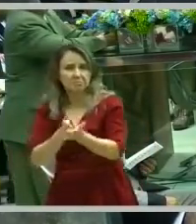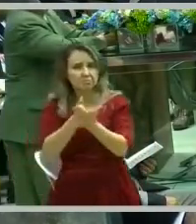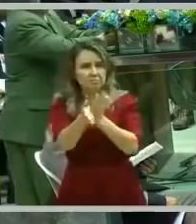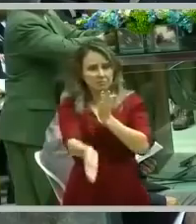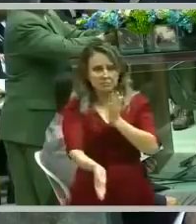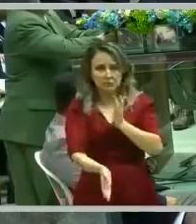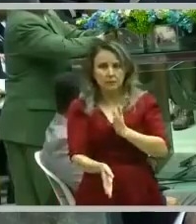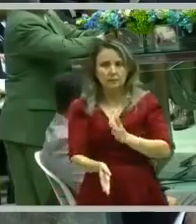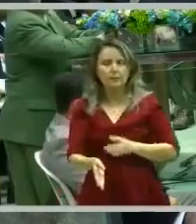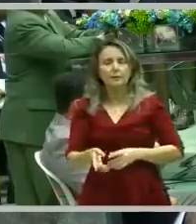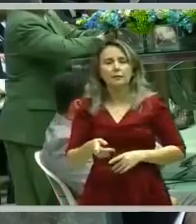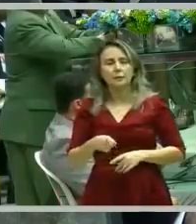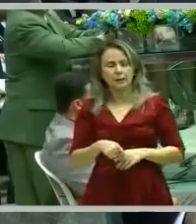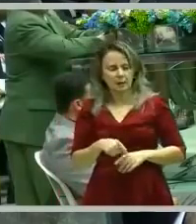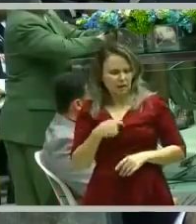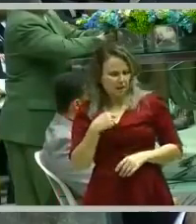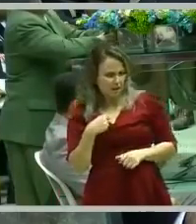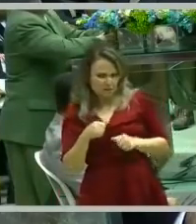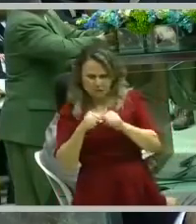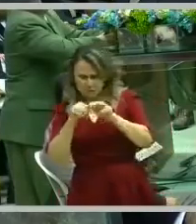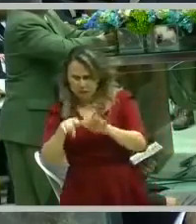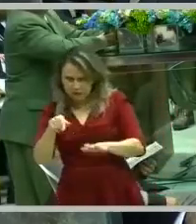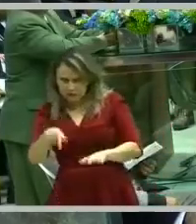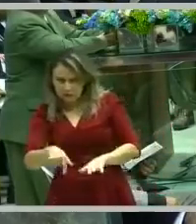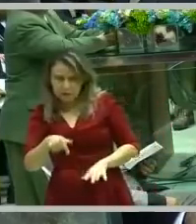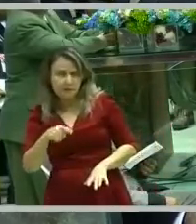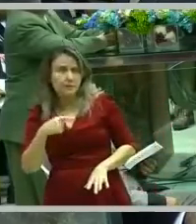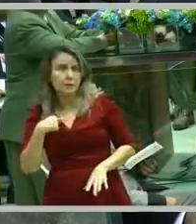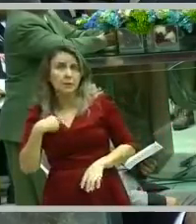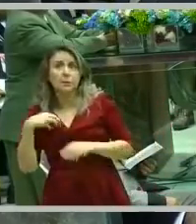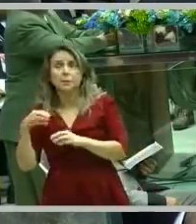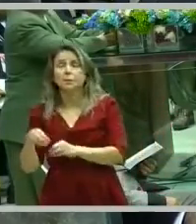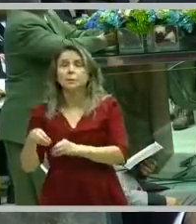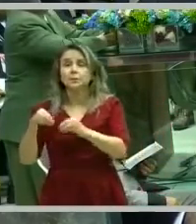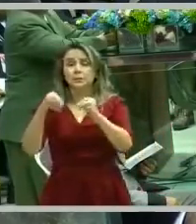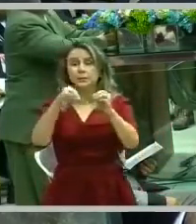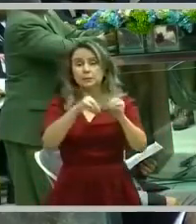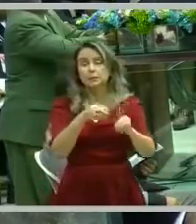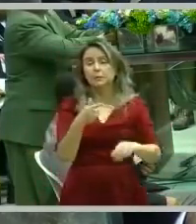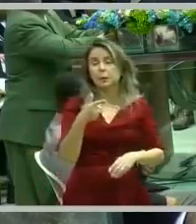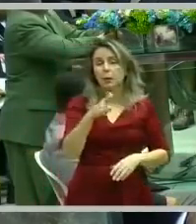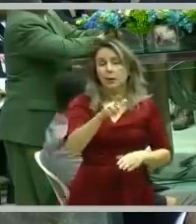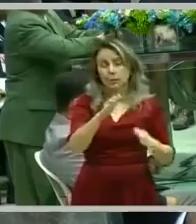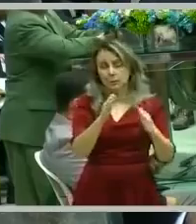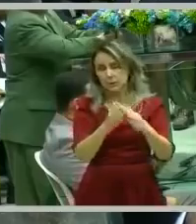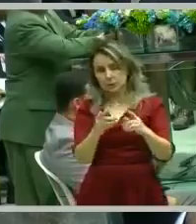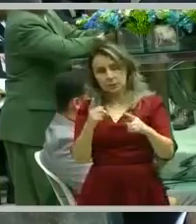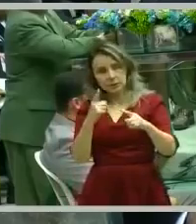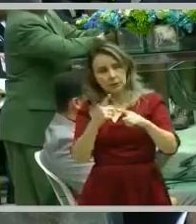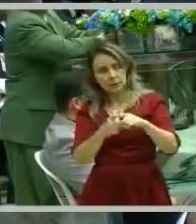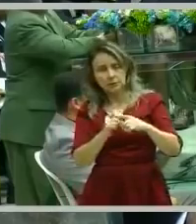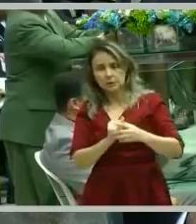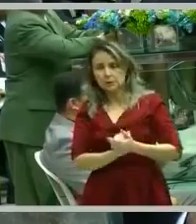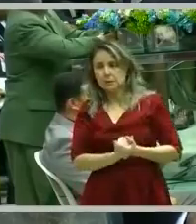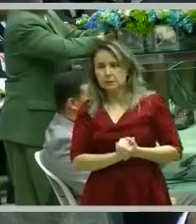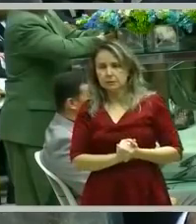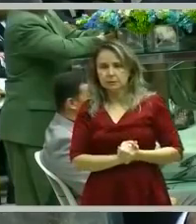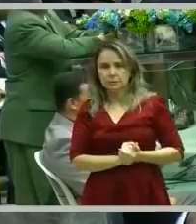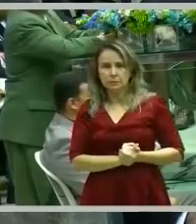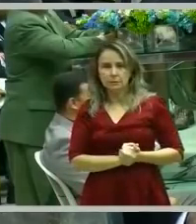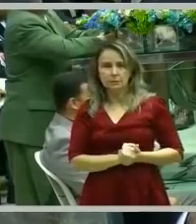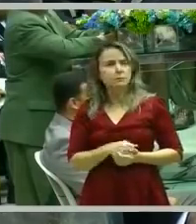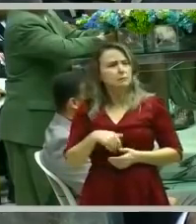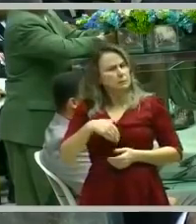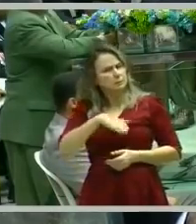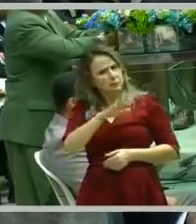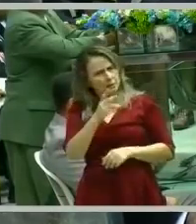não, que aqui só tem Eliabe. Eu vou para uma igreja que não tenha Eliabe. Vai procurar, bichinho,